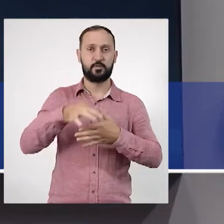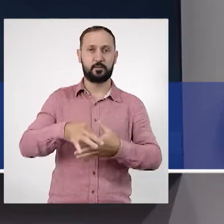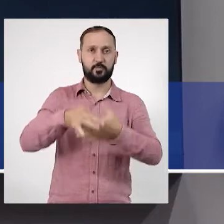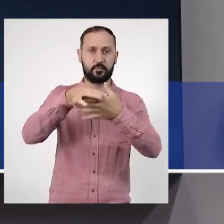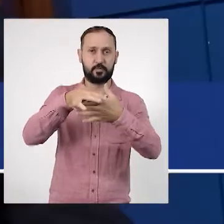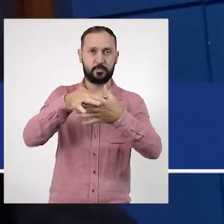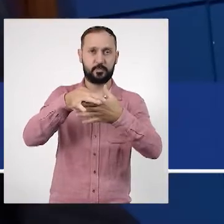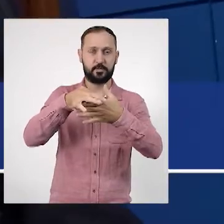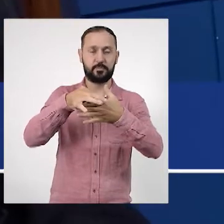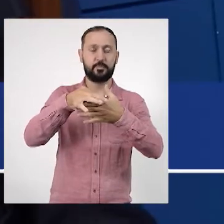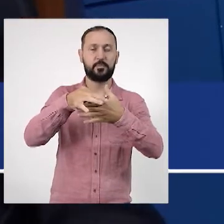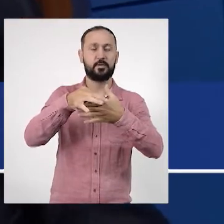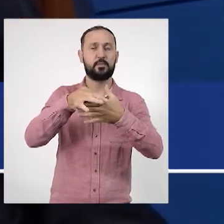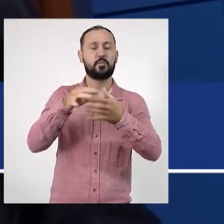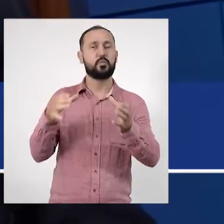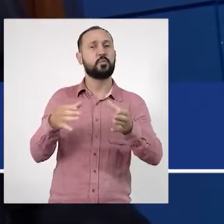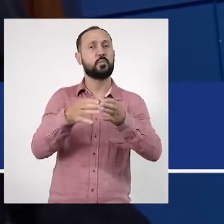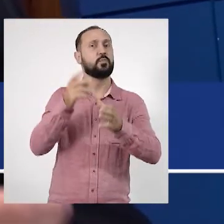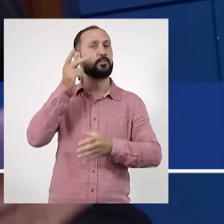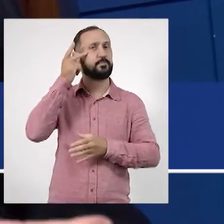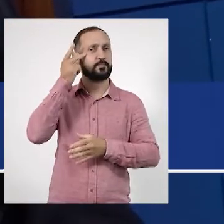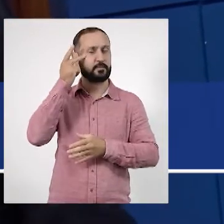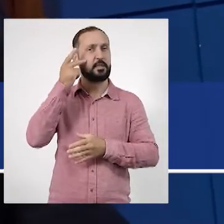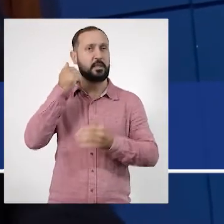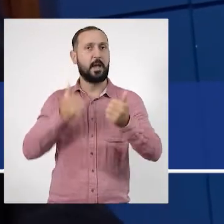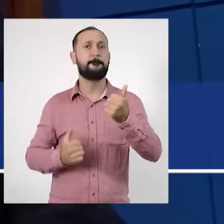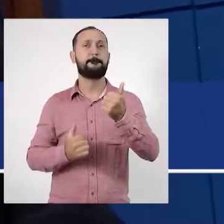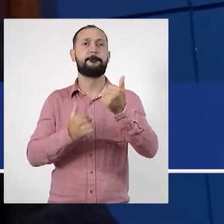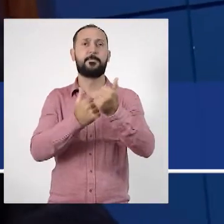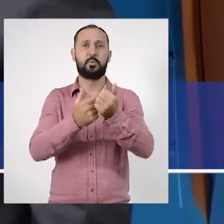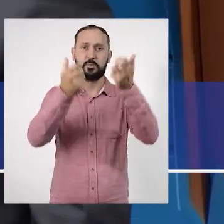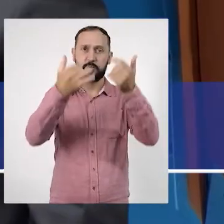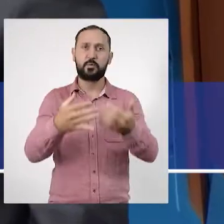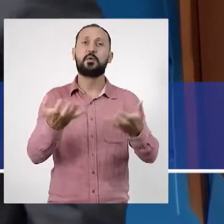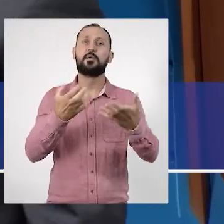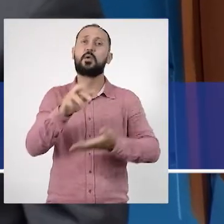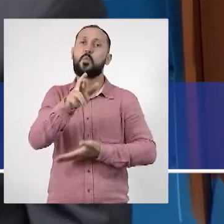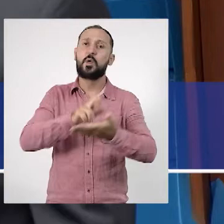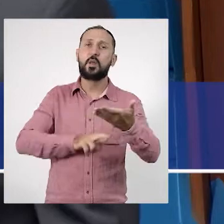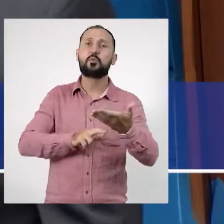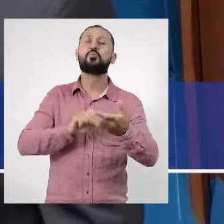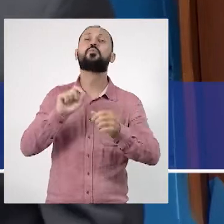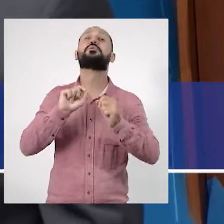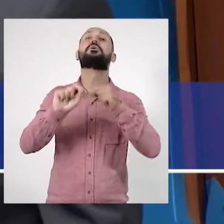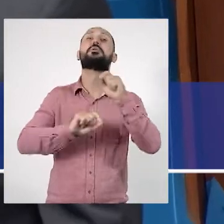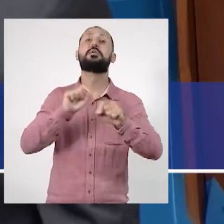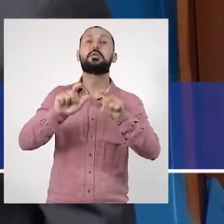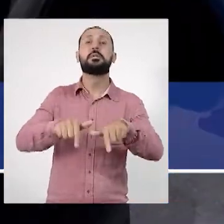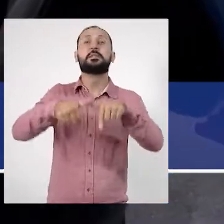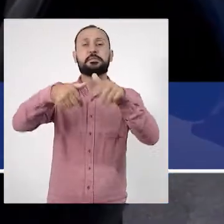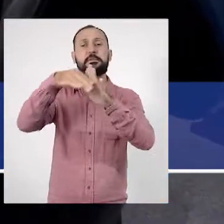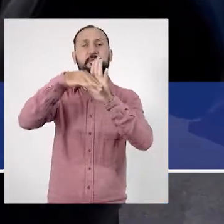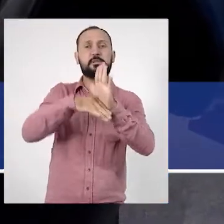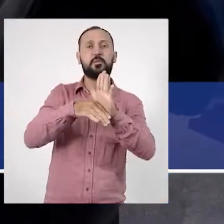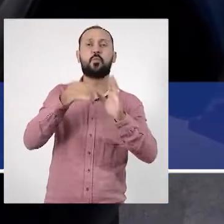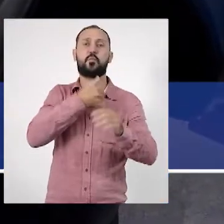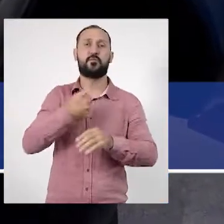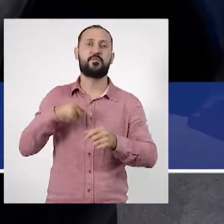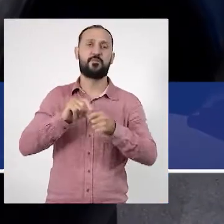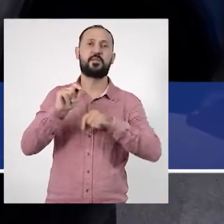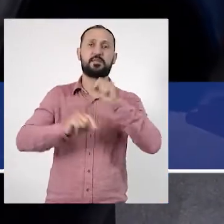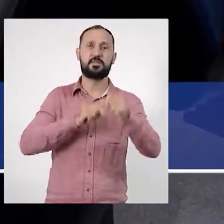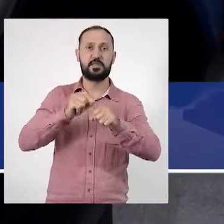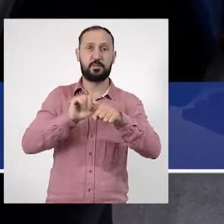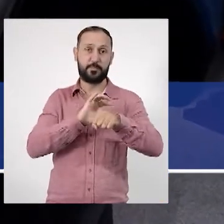do PT, endossou as palavras de Neno Razucchi e cobrou relatório de ações do governo do estado para combater a pandemia